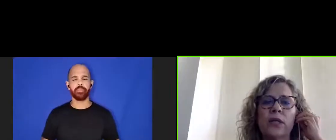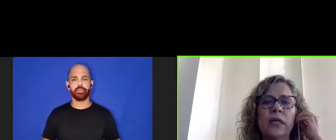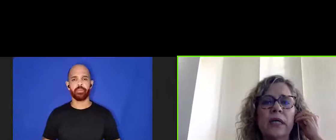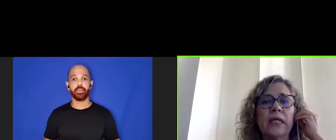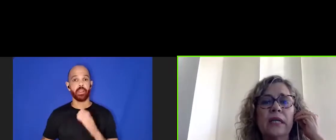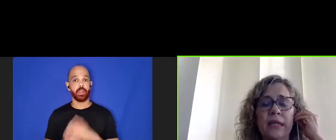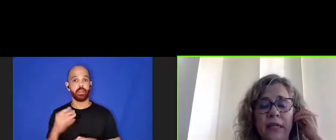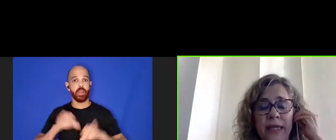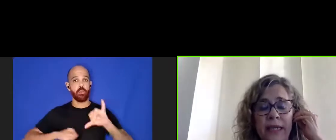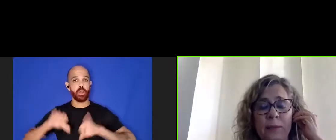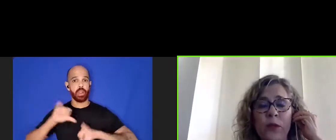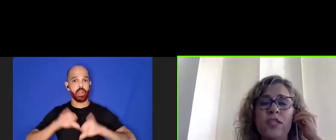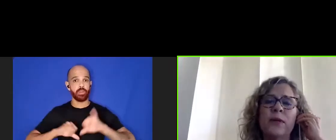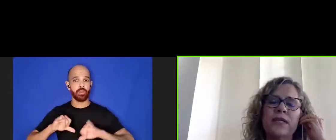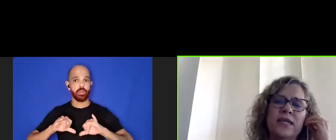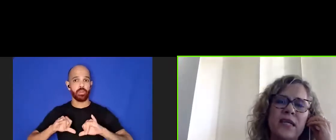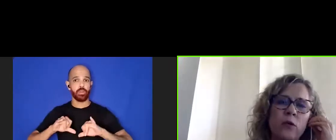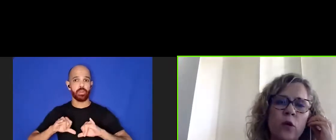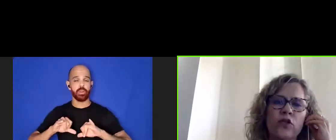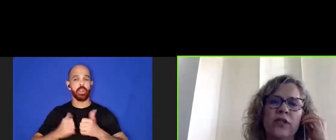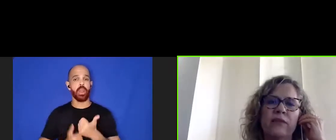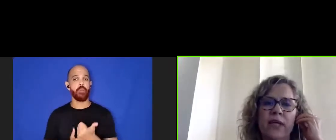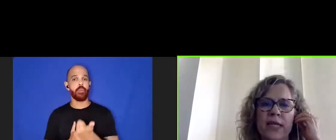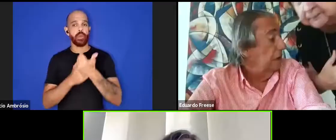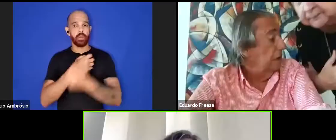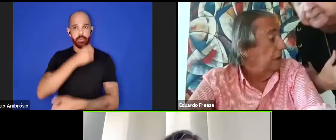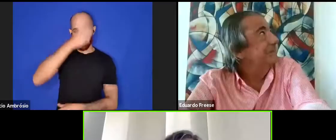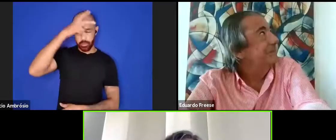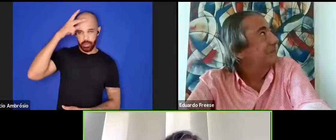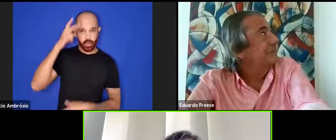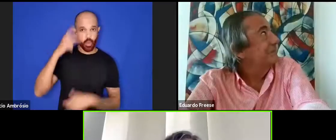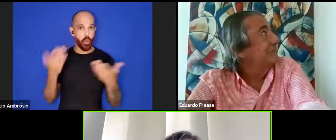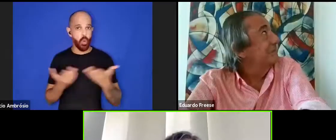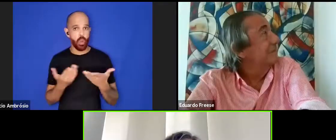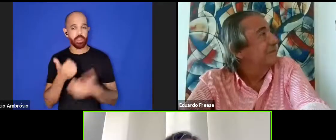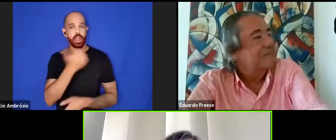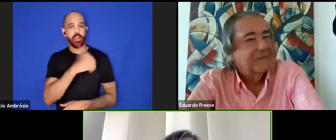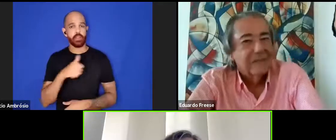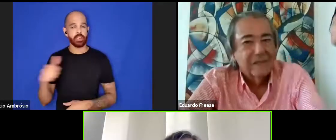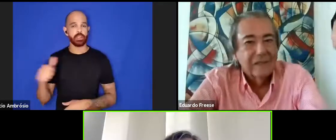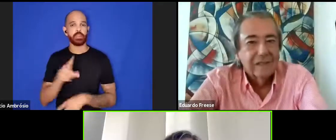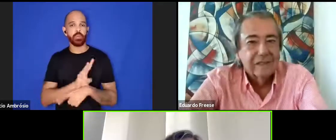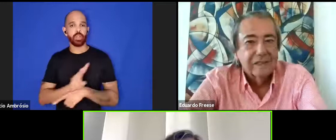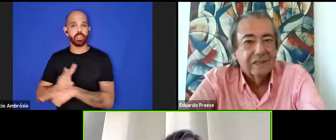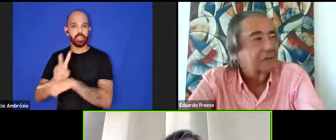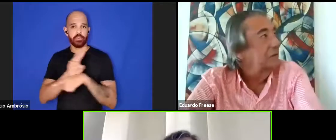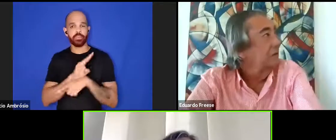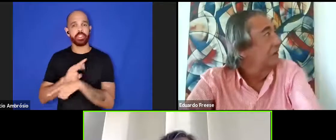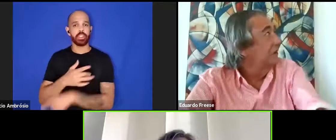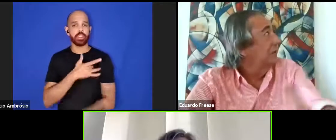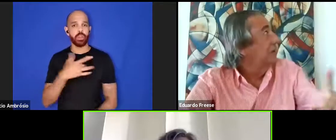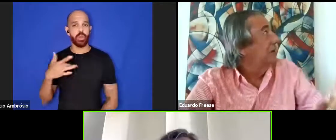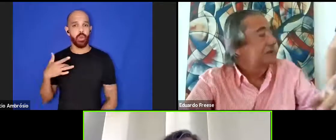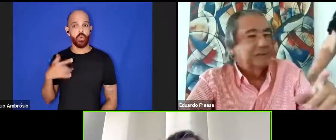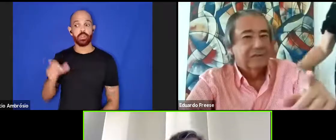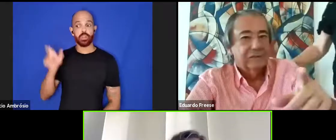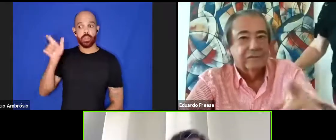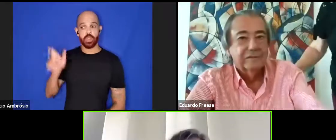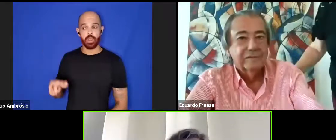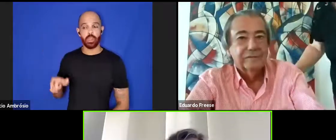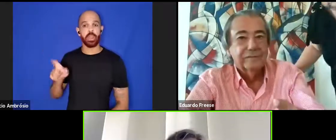Laboratório de Apoio à Municipalização, hoje, de Avaliação, Monitoramento e Vigilância em Saúde, do qual ele foi